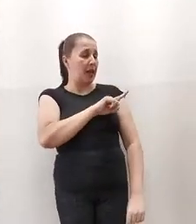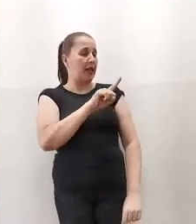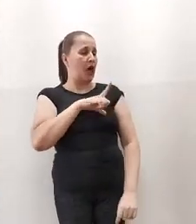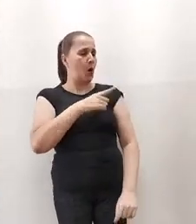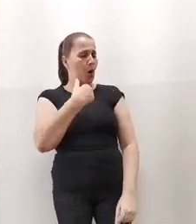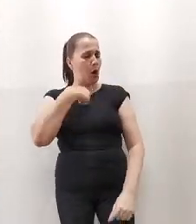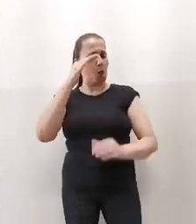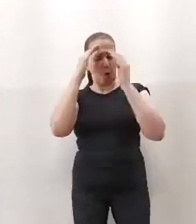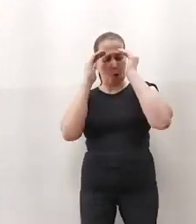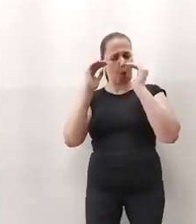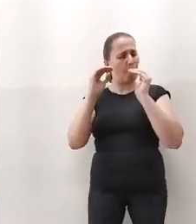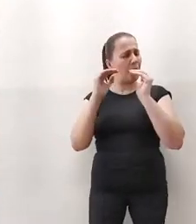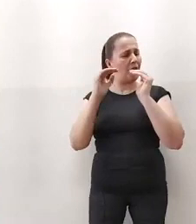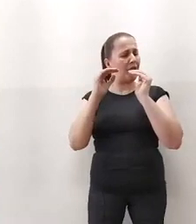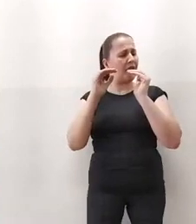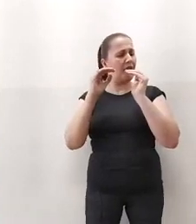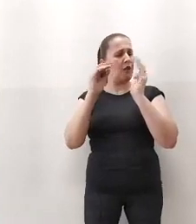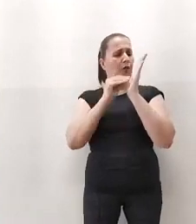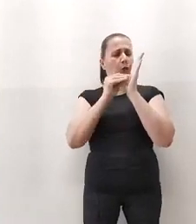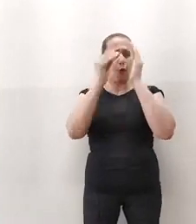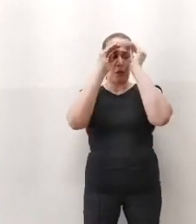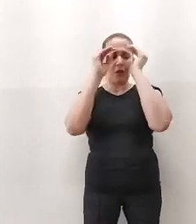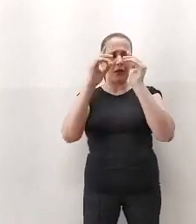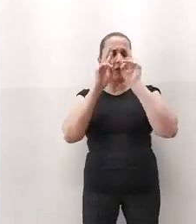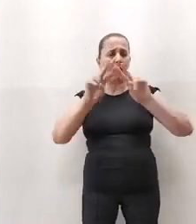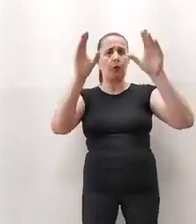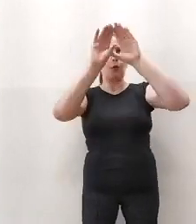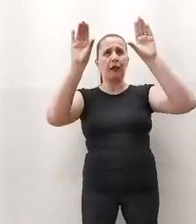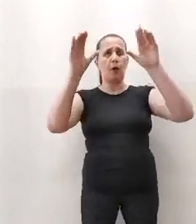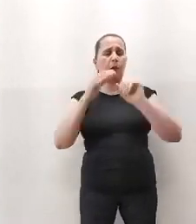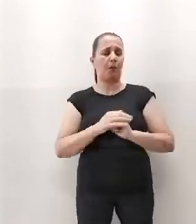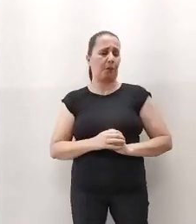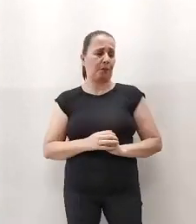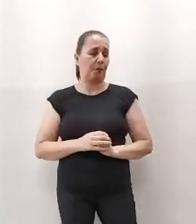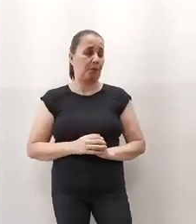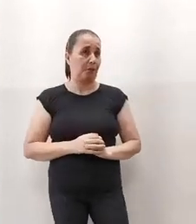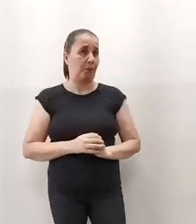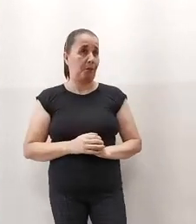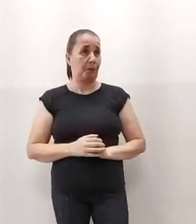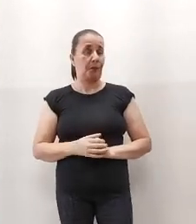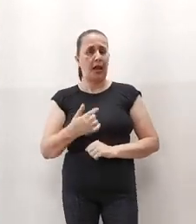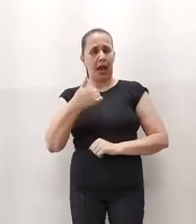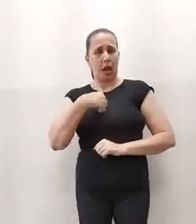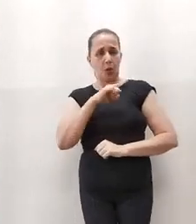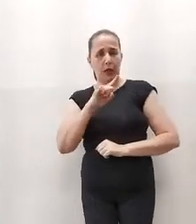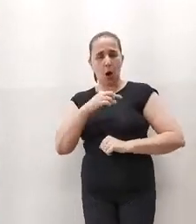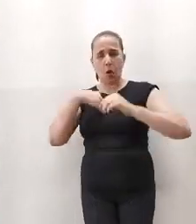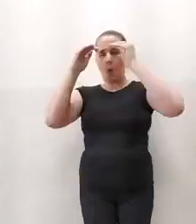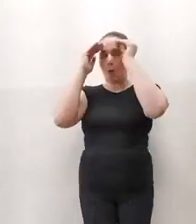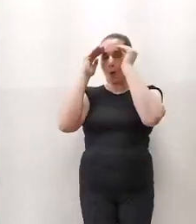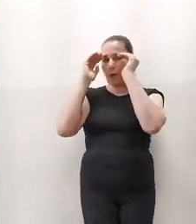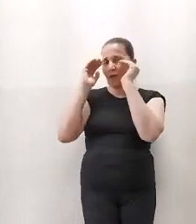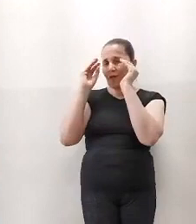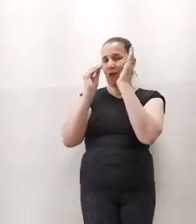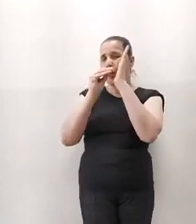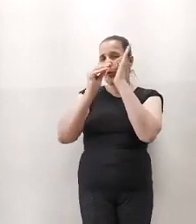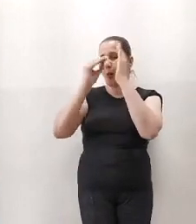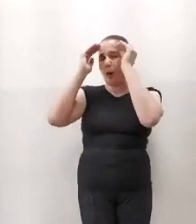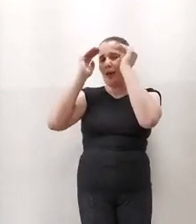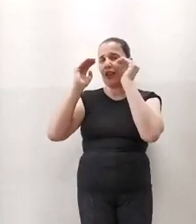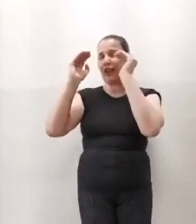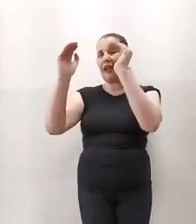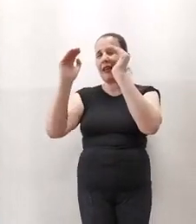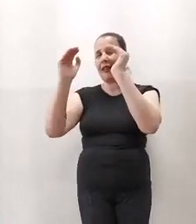fui desobediente à visão celestial. Olha só, irmãos. Não fui desobediente